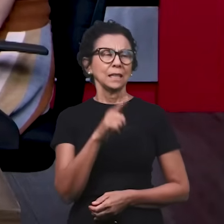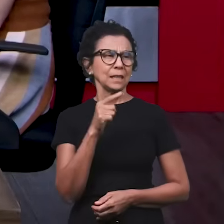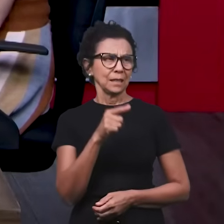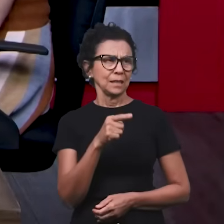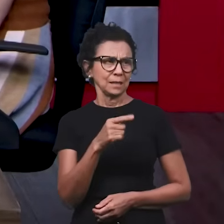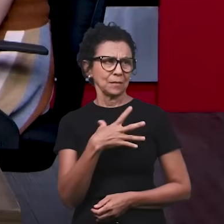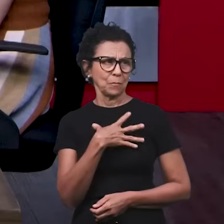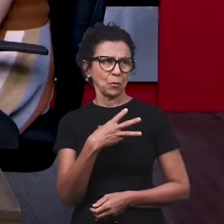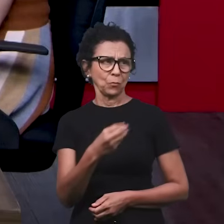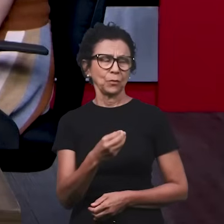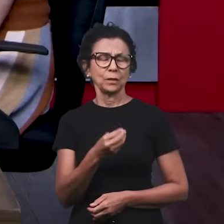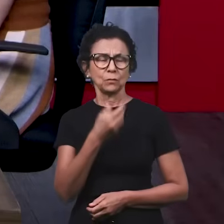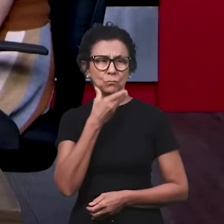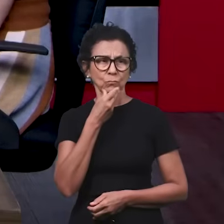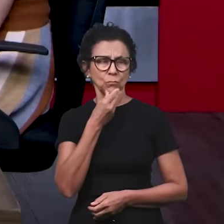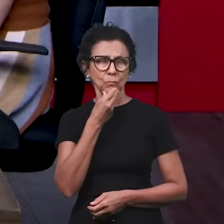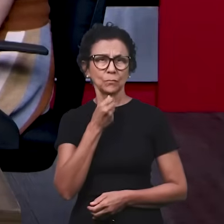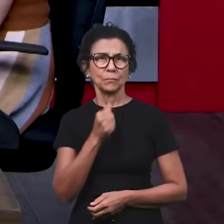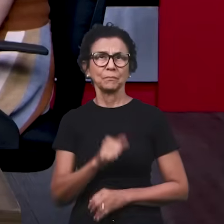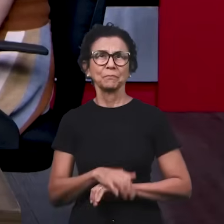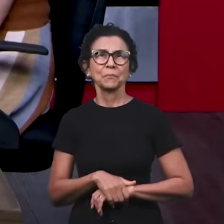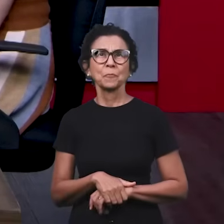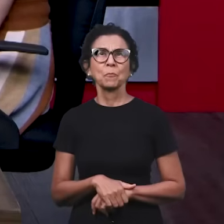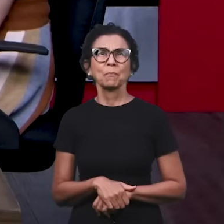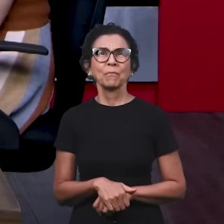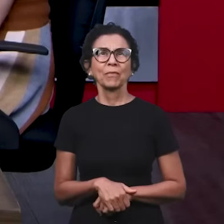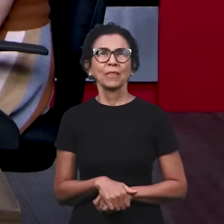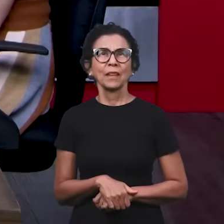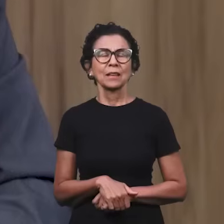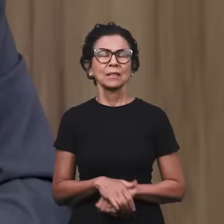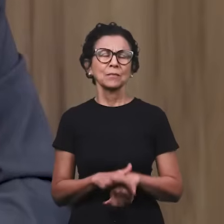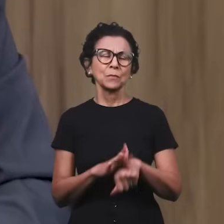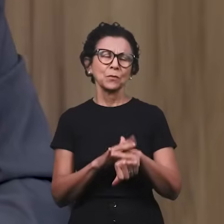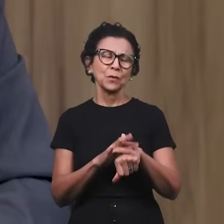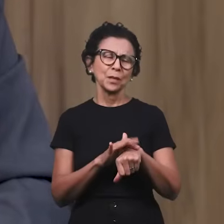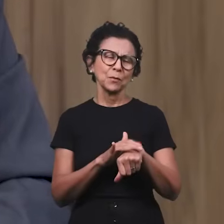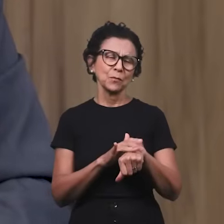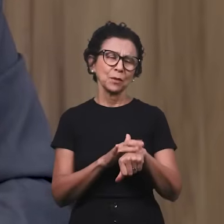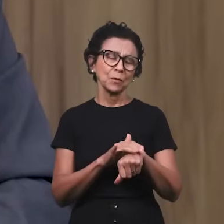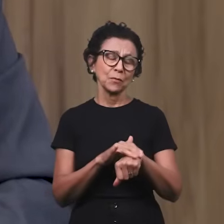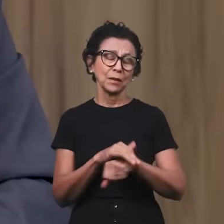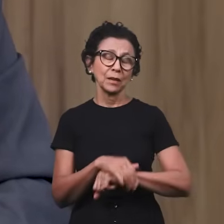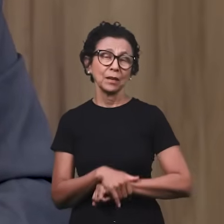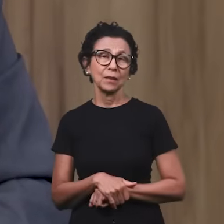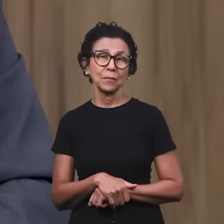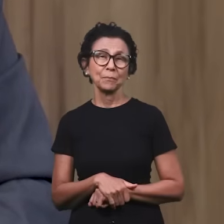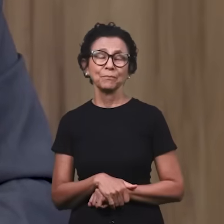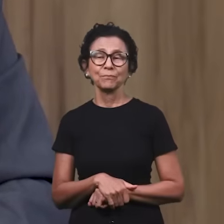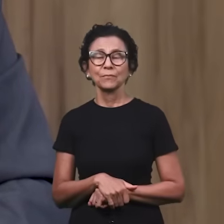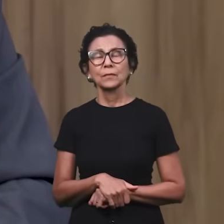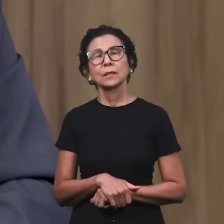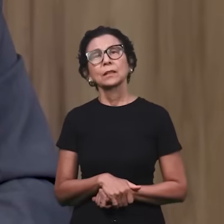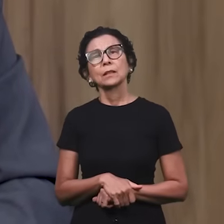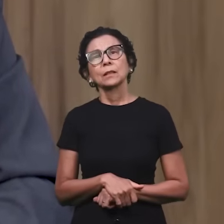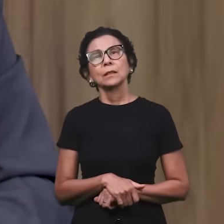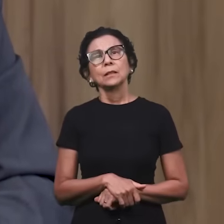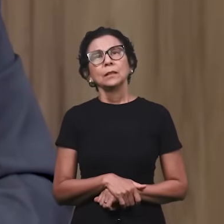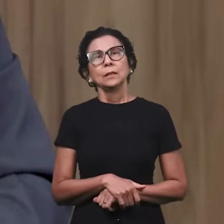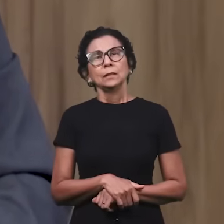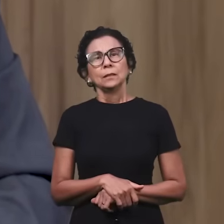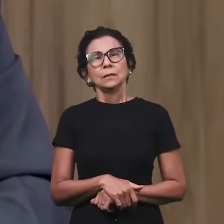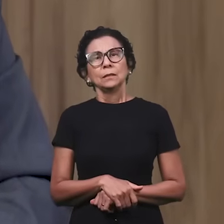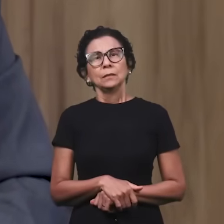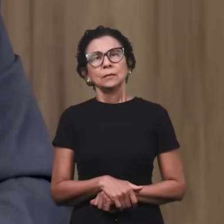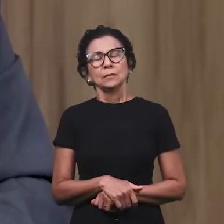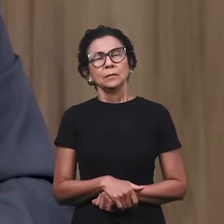estava sempre enfermo, né? E eu ainda muito novo, a gente casou muito cedo, né? E não estava muito firme